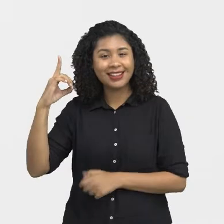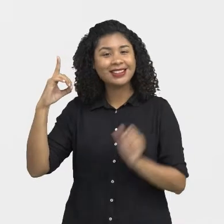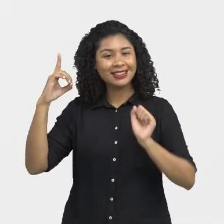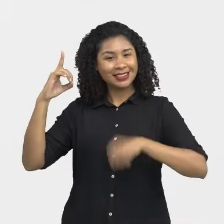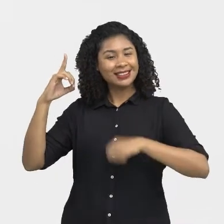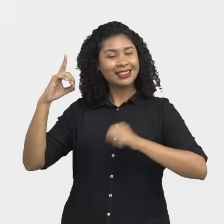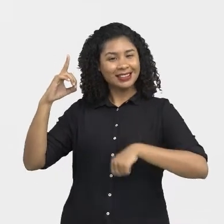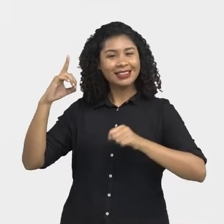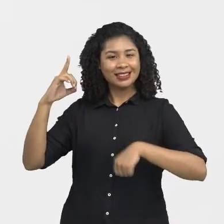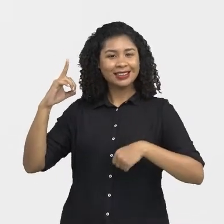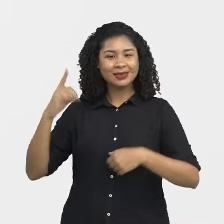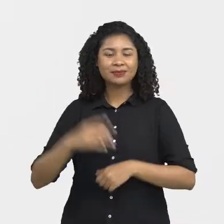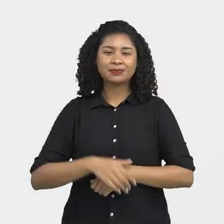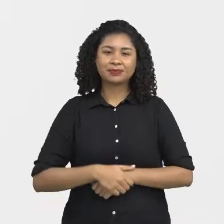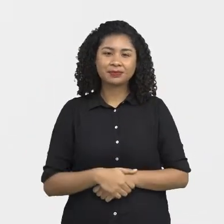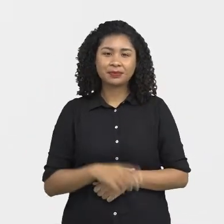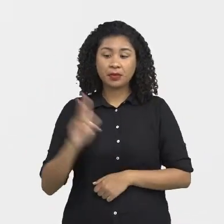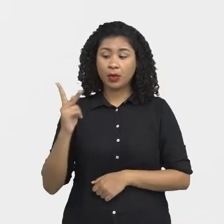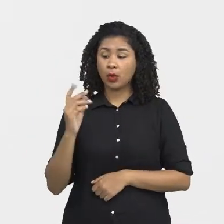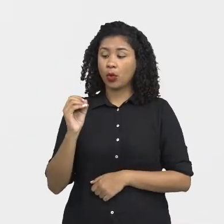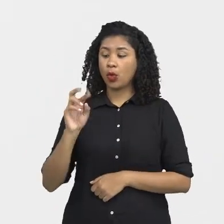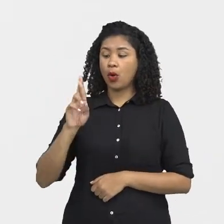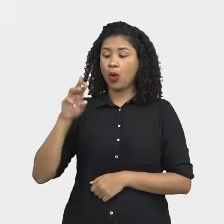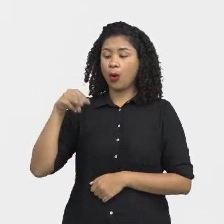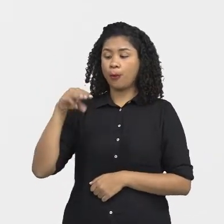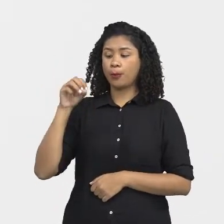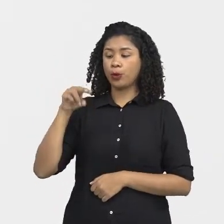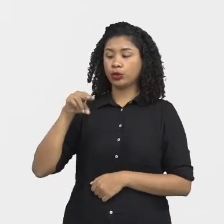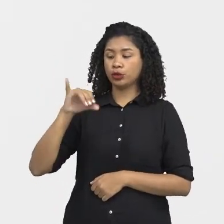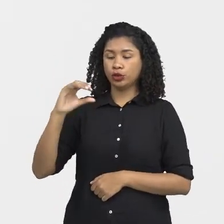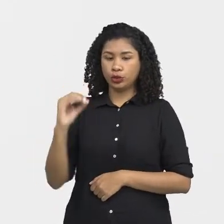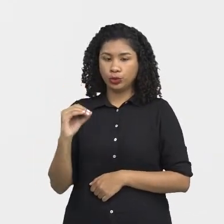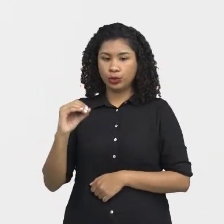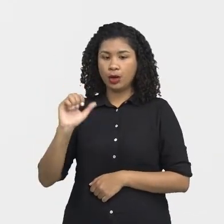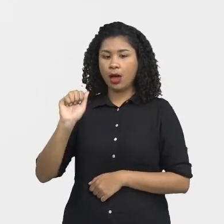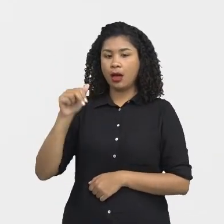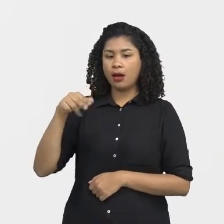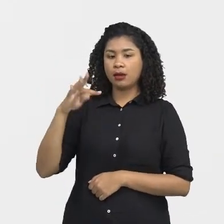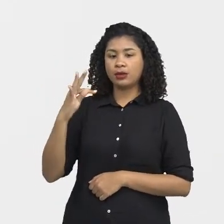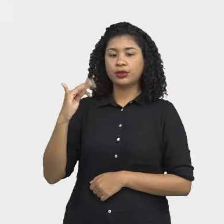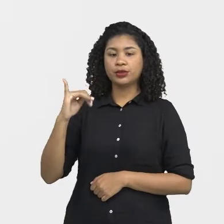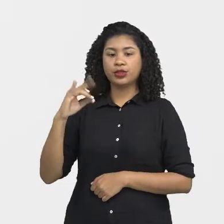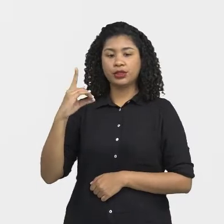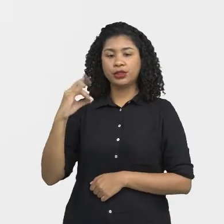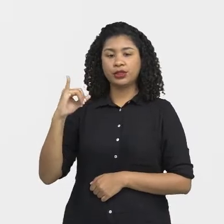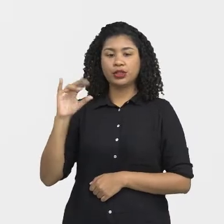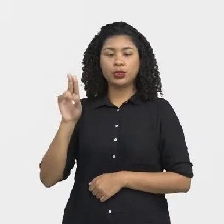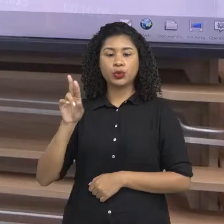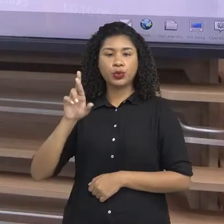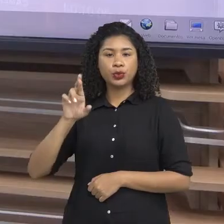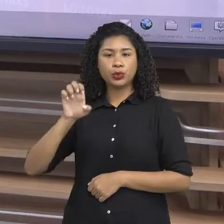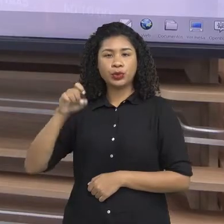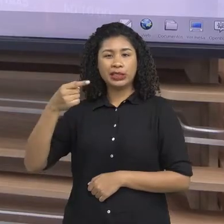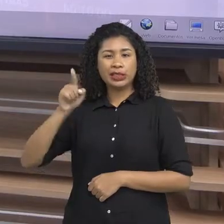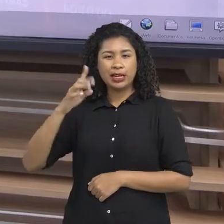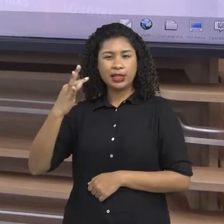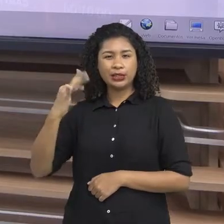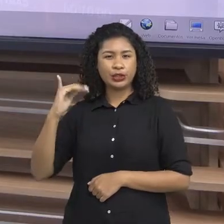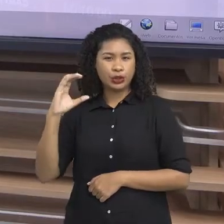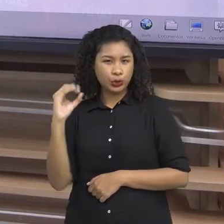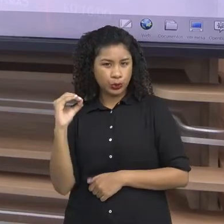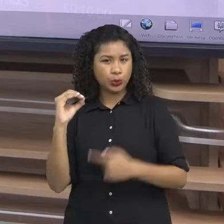alternativa correta, que é o hormônio antidiurético. A gente sabe que esse hormônio, ele é produzido, né, lá